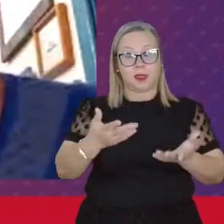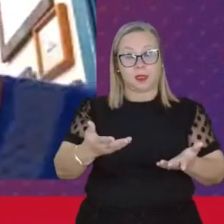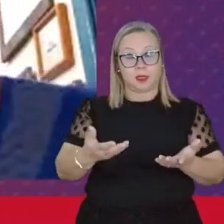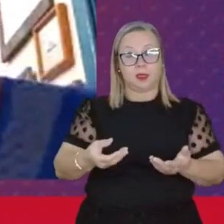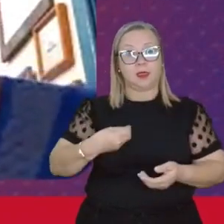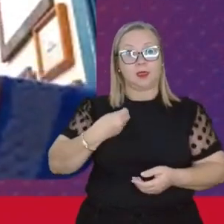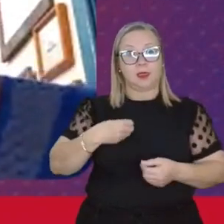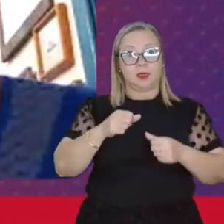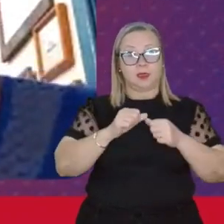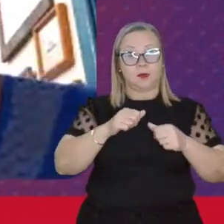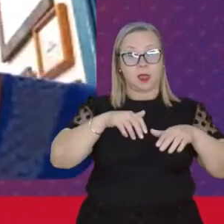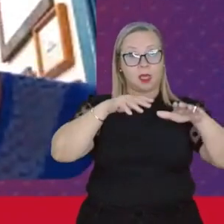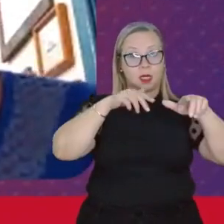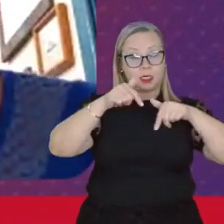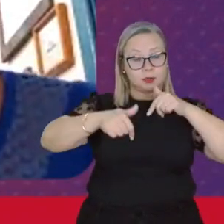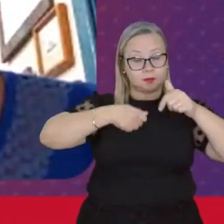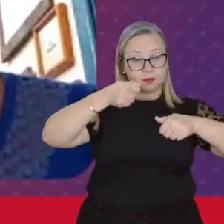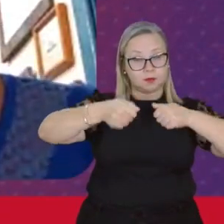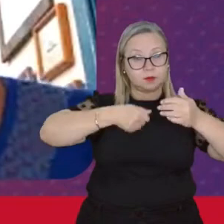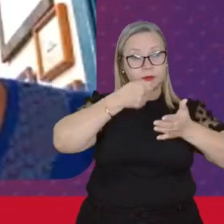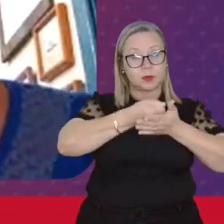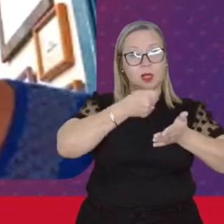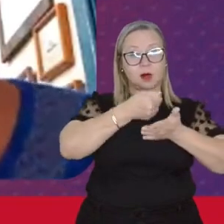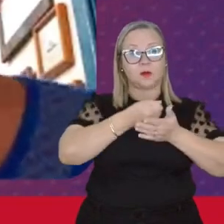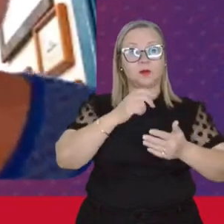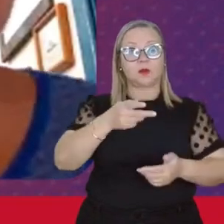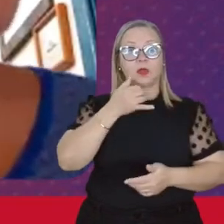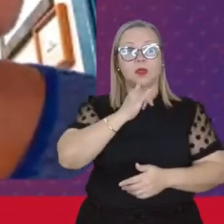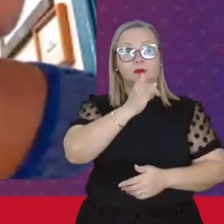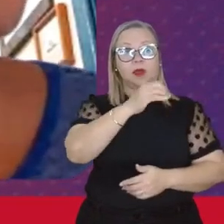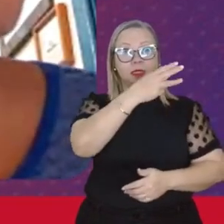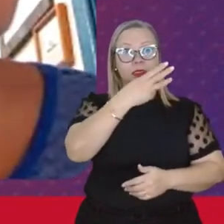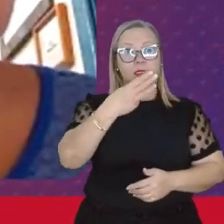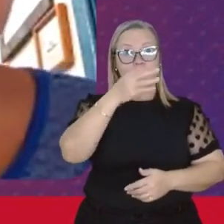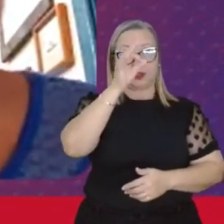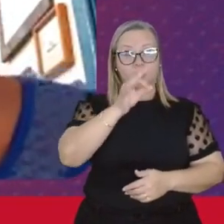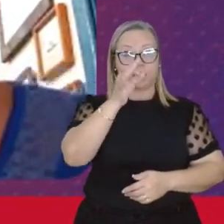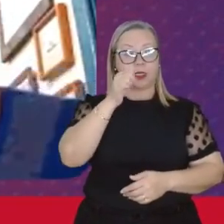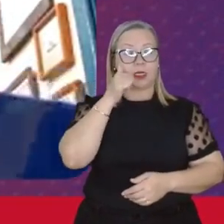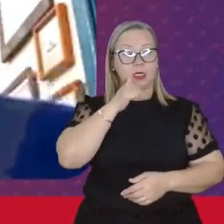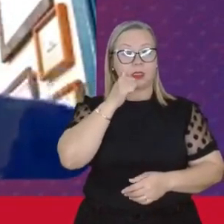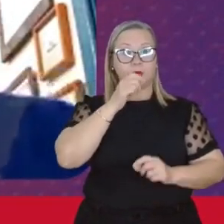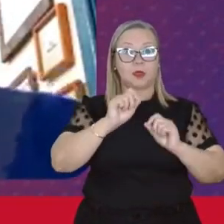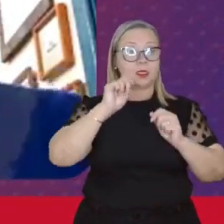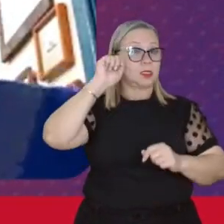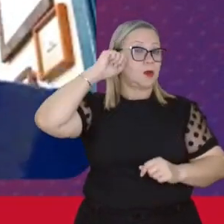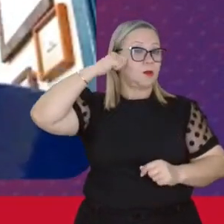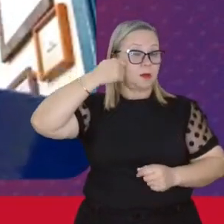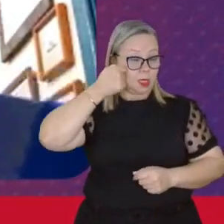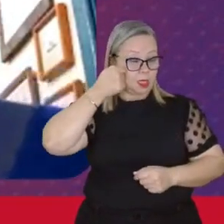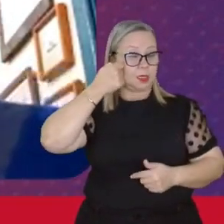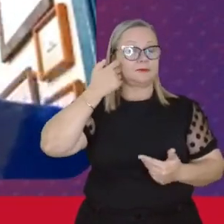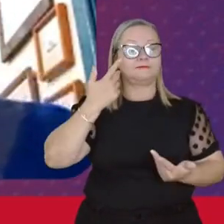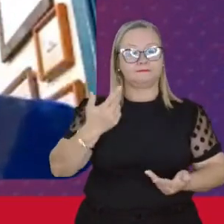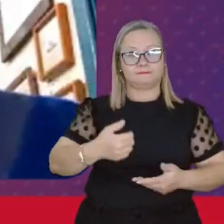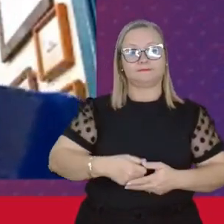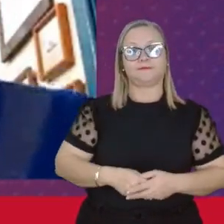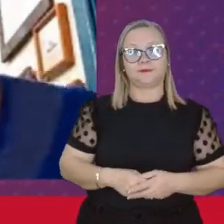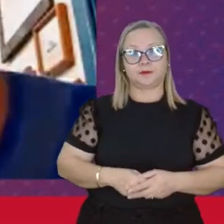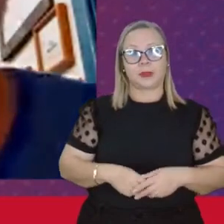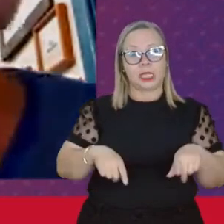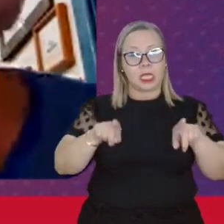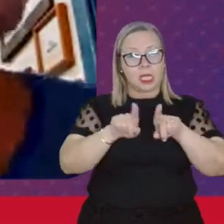ali na guerrilha. Eu queria dizer que 33% dessas mulheres são negras, o que é também